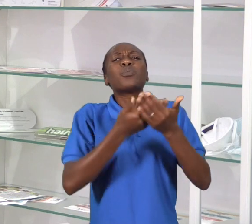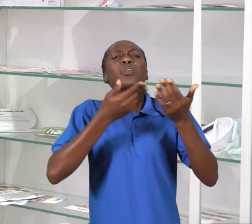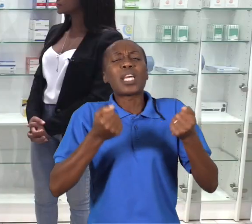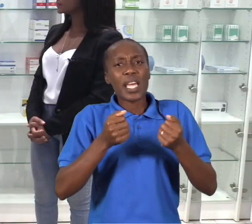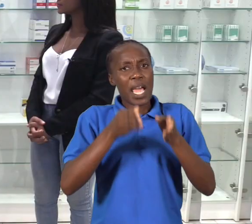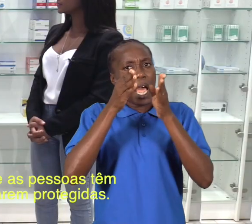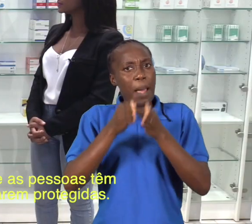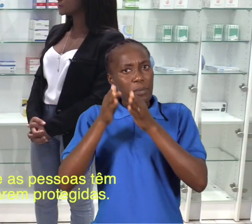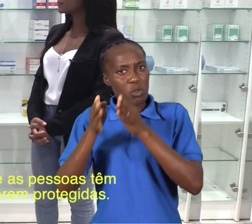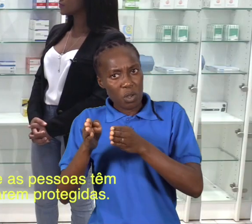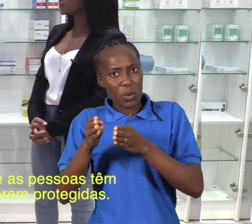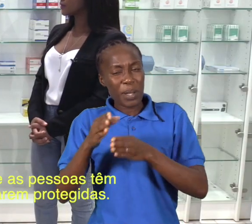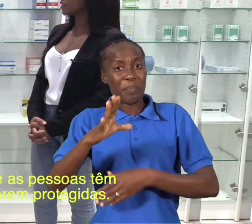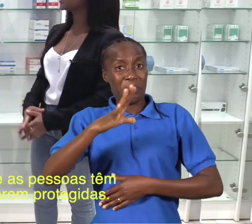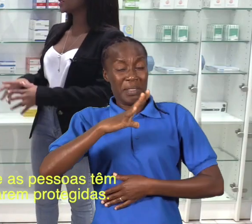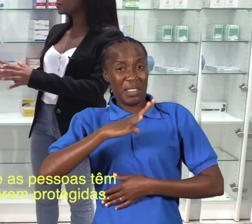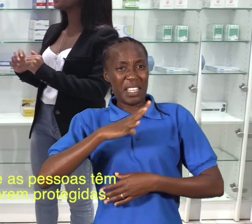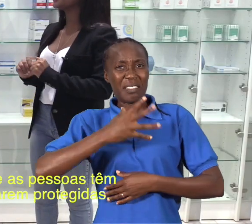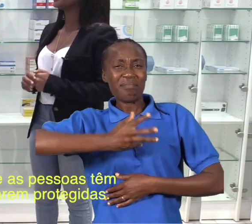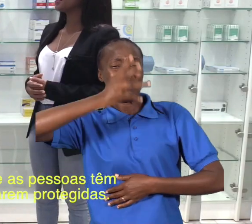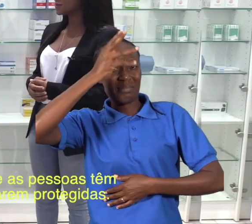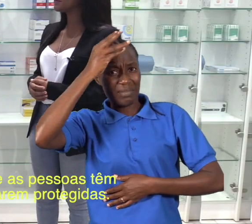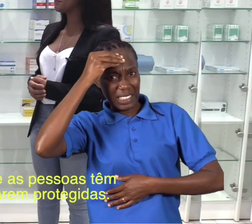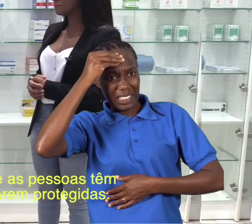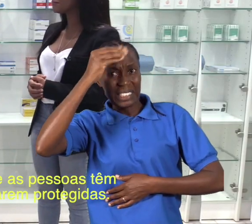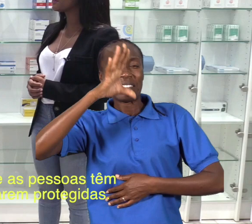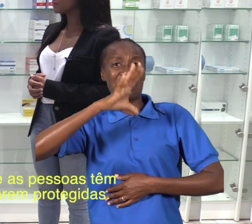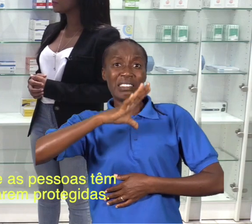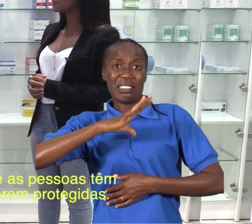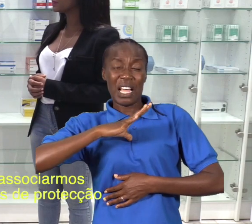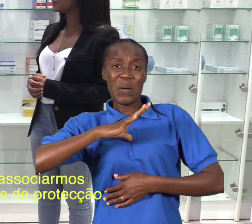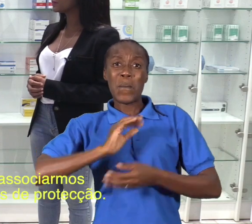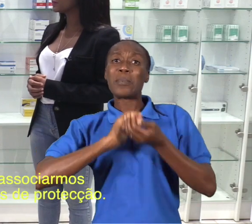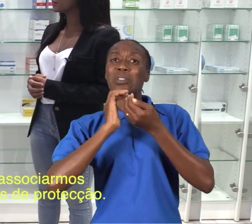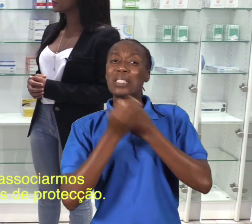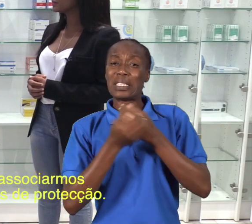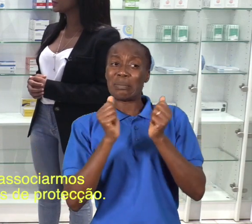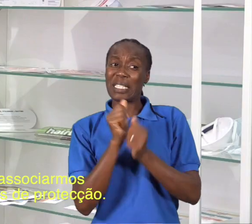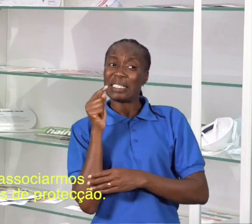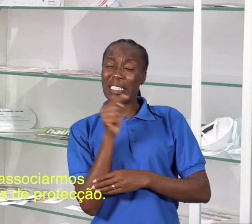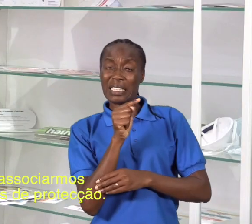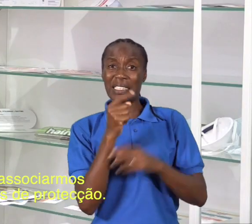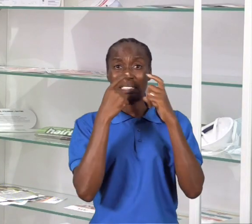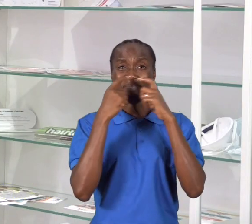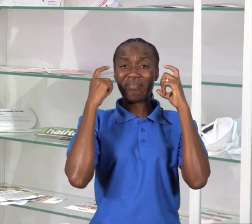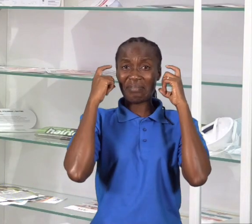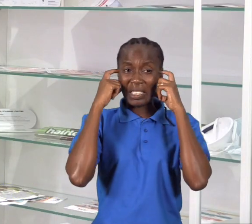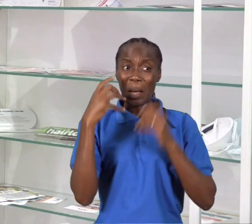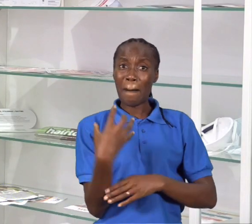a falsa percepção que estão altamente protegidas. Mas esta máscara poderá ser